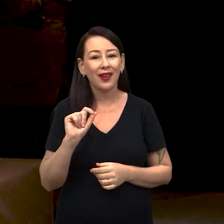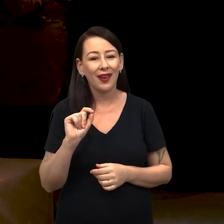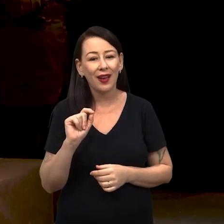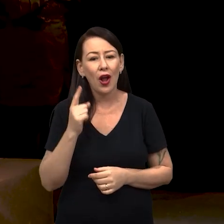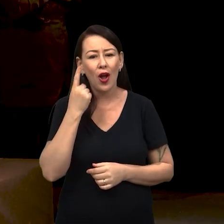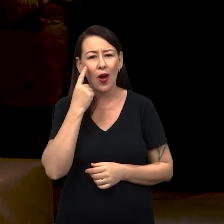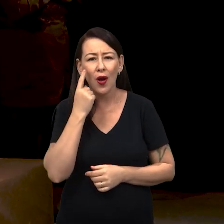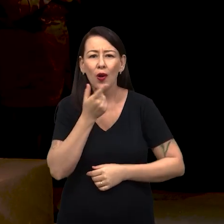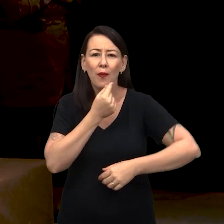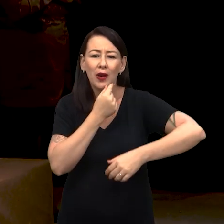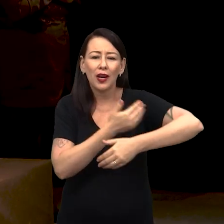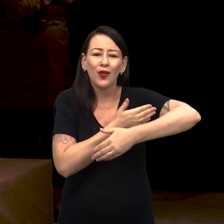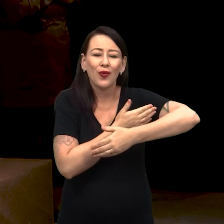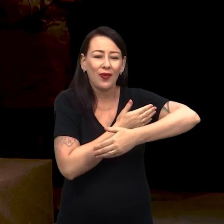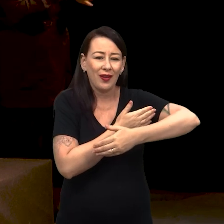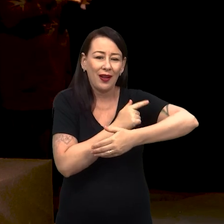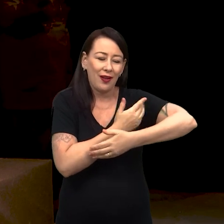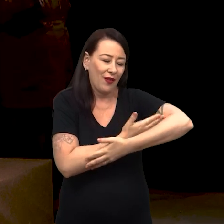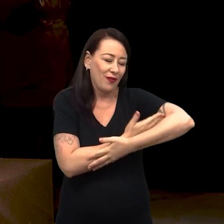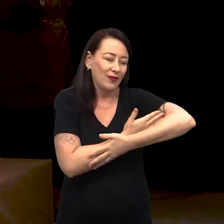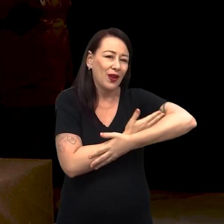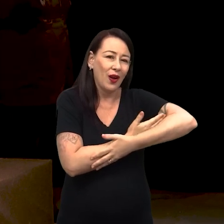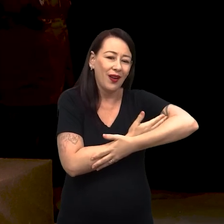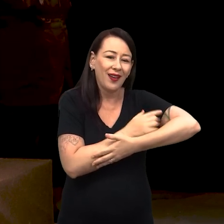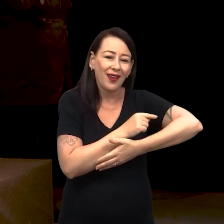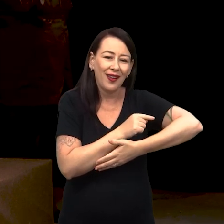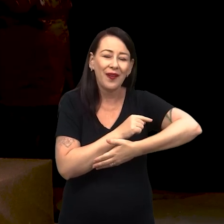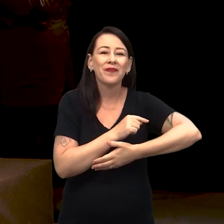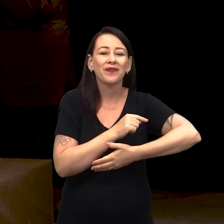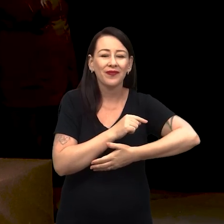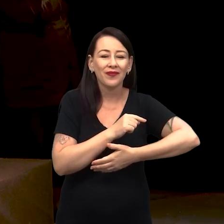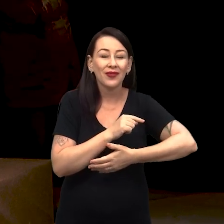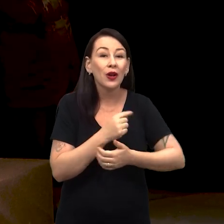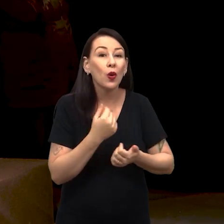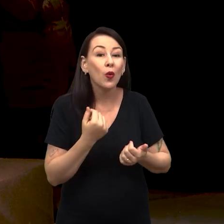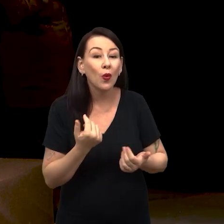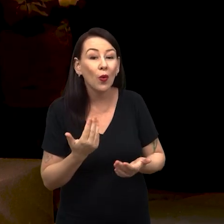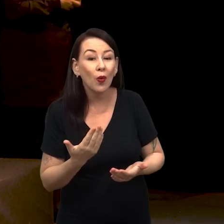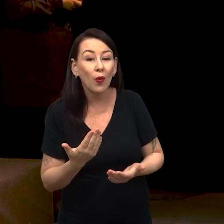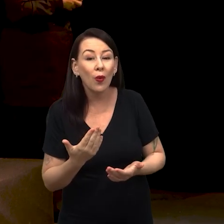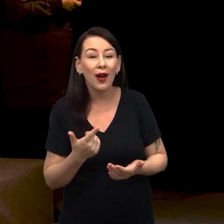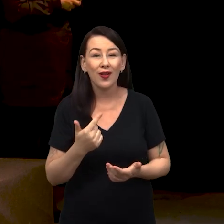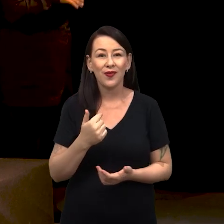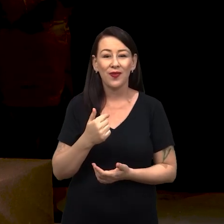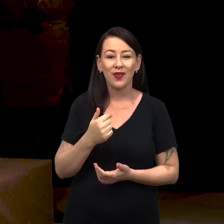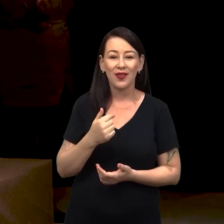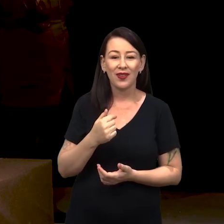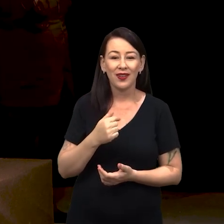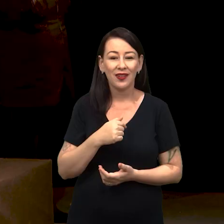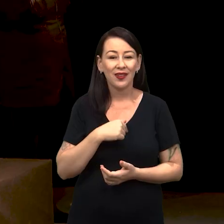faz um oi, que é para o menino ficar aqui no alto e dormir, né? Então ela vai. Quando o